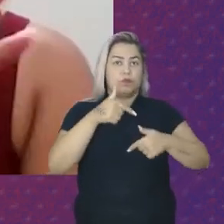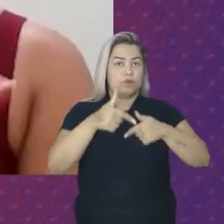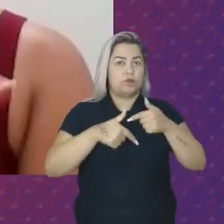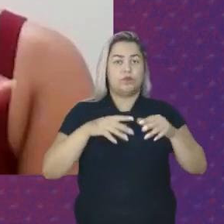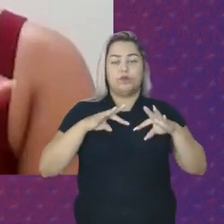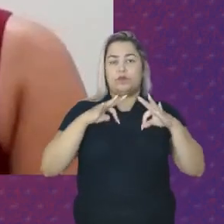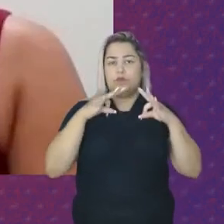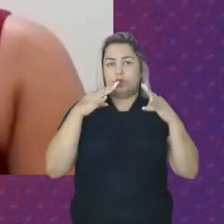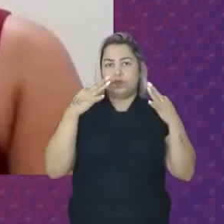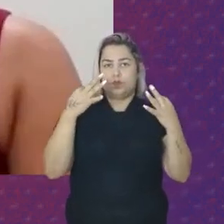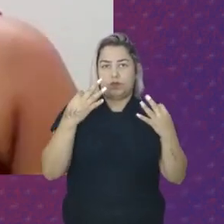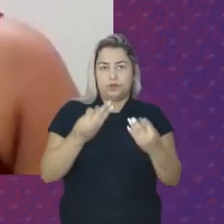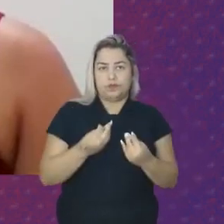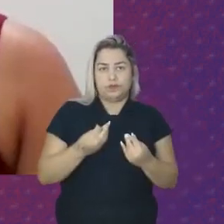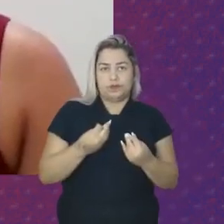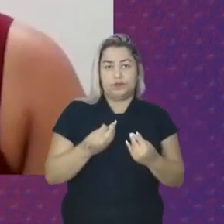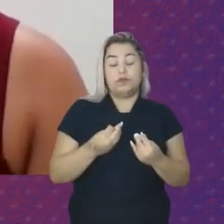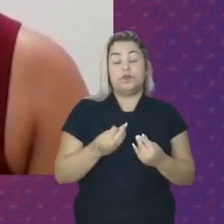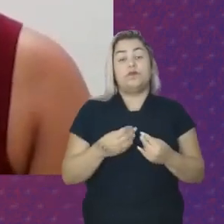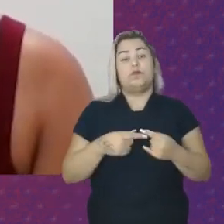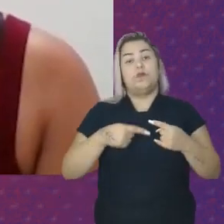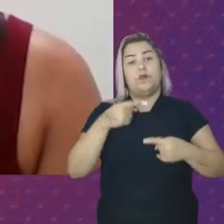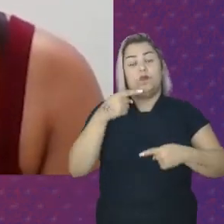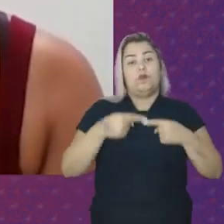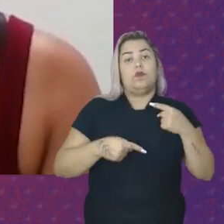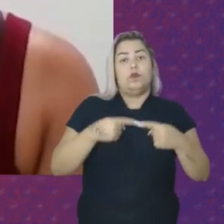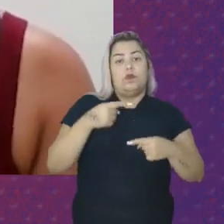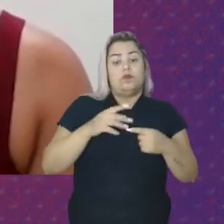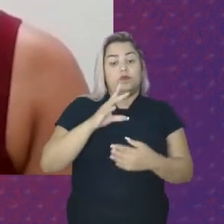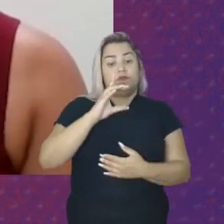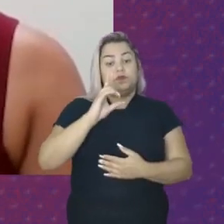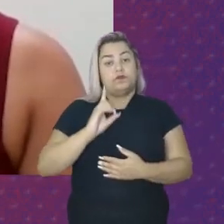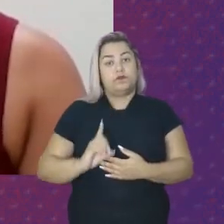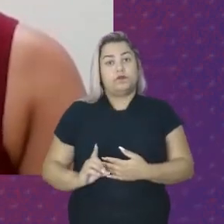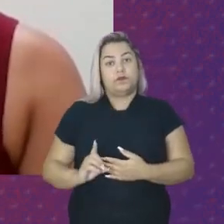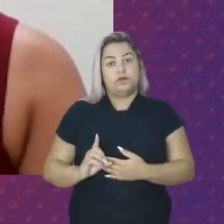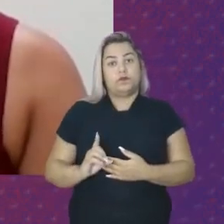Todos esses conjuntos de políticas de direito